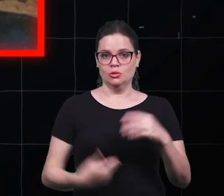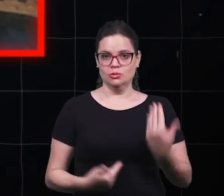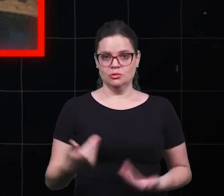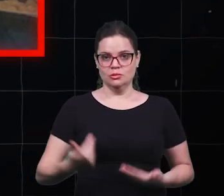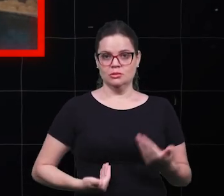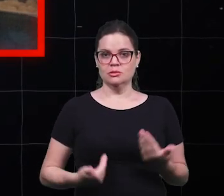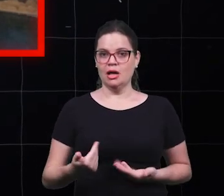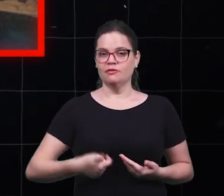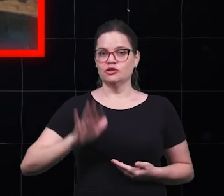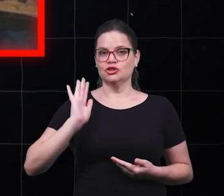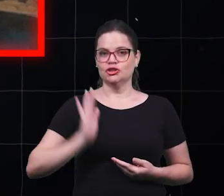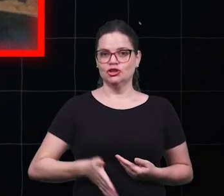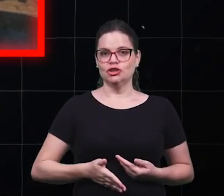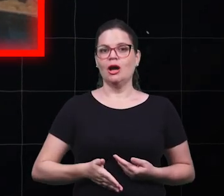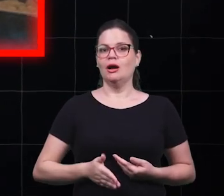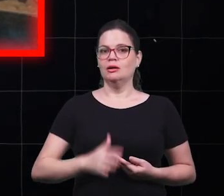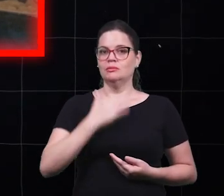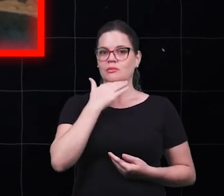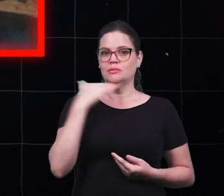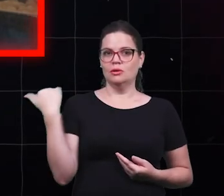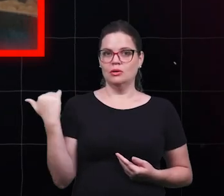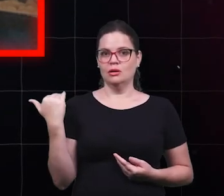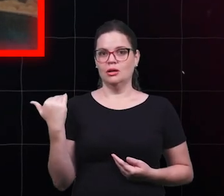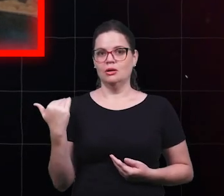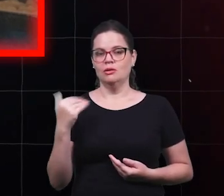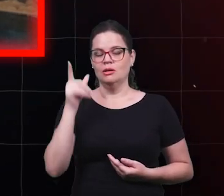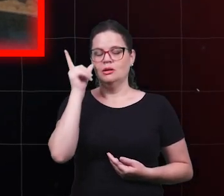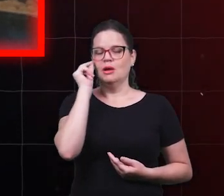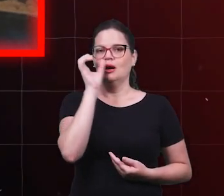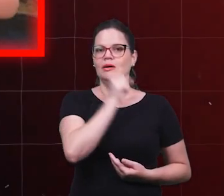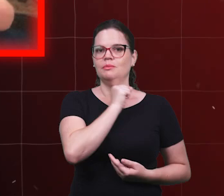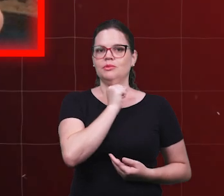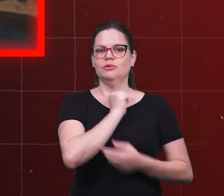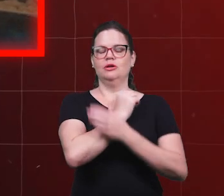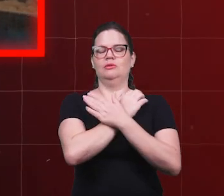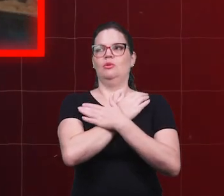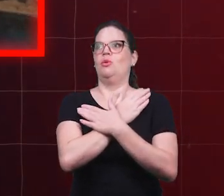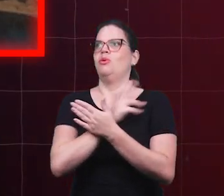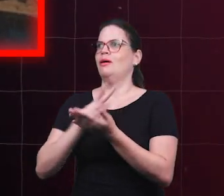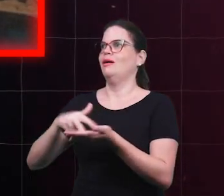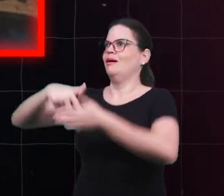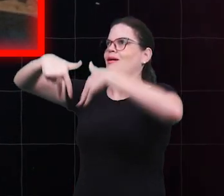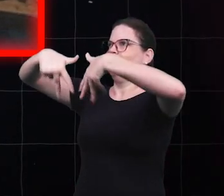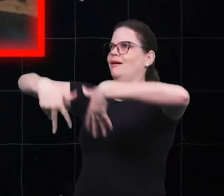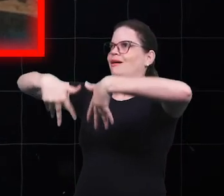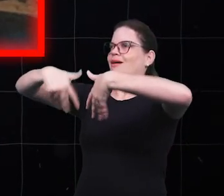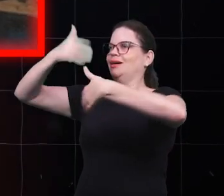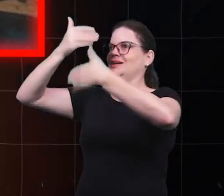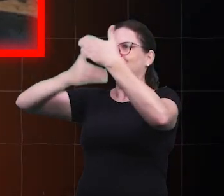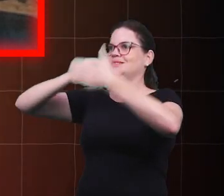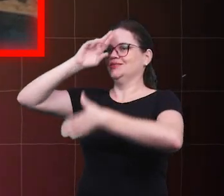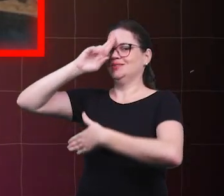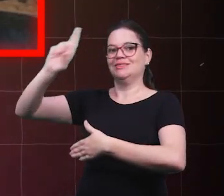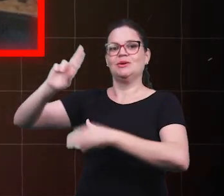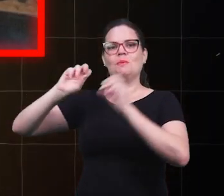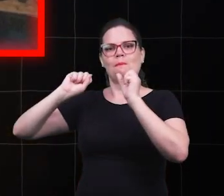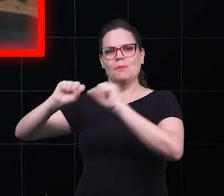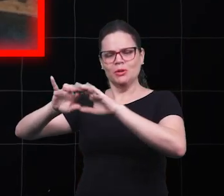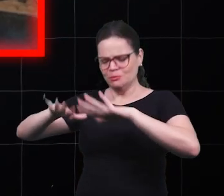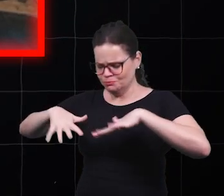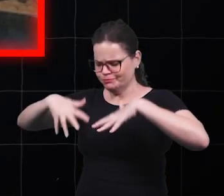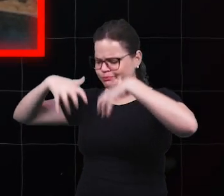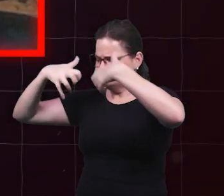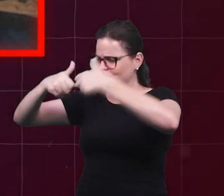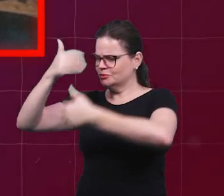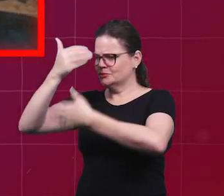Senhor, simplesmente, no piscar de olhos, eles vão estar diante do Senhor da eternidade. Eles vão poder cair aos pés do